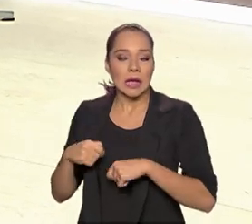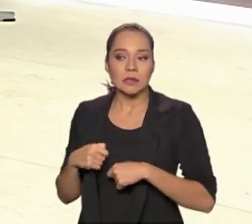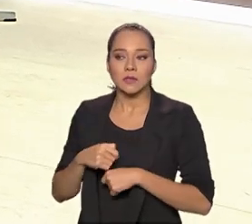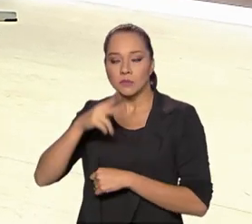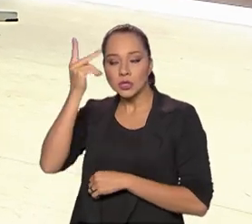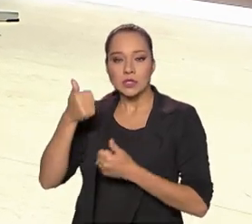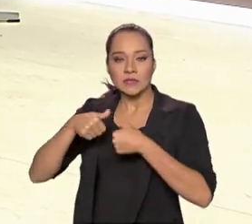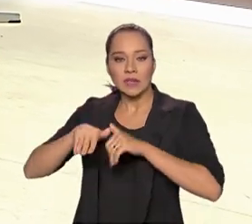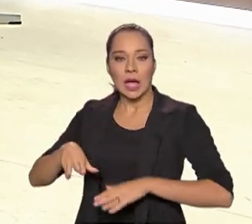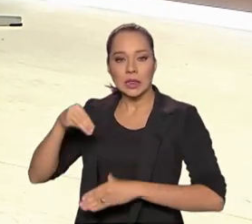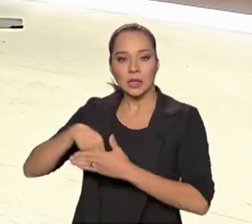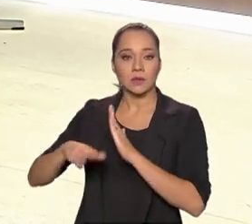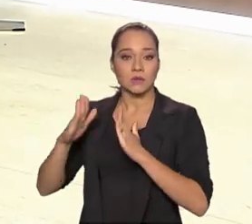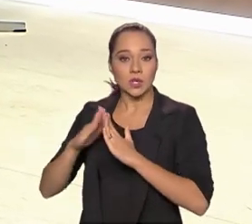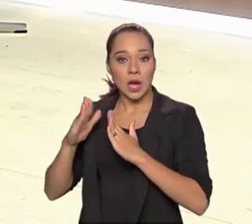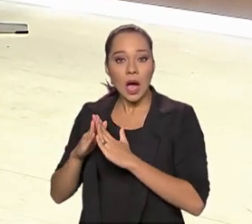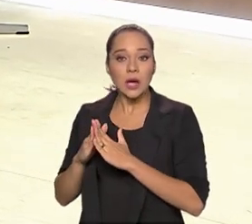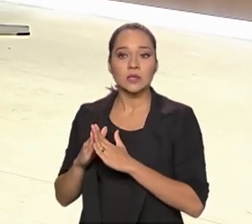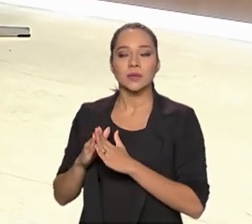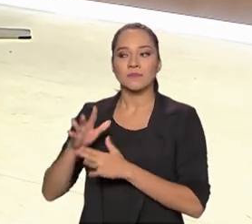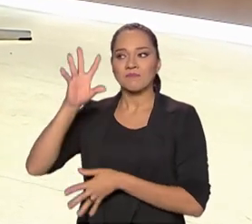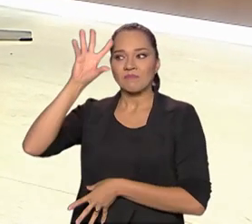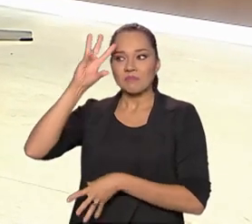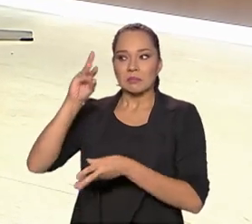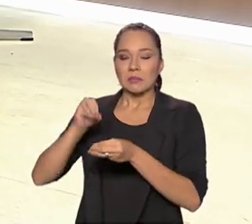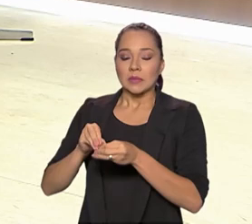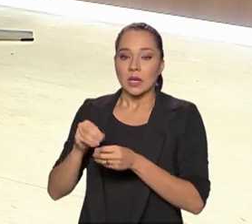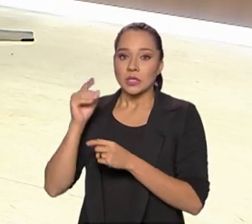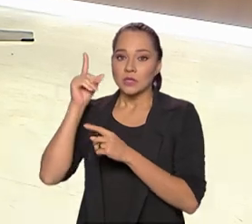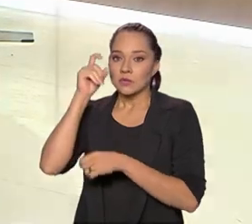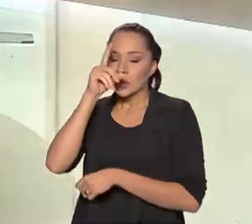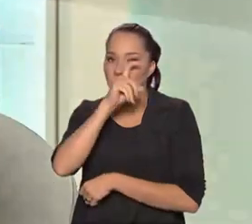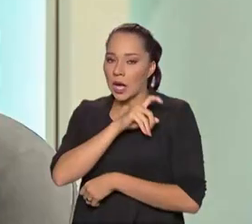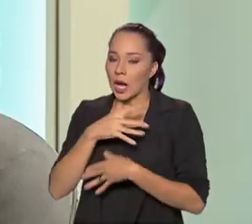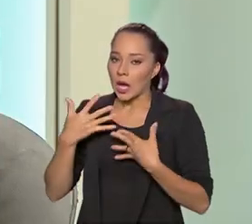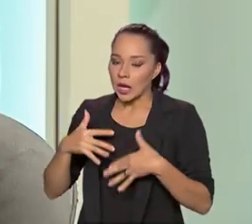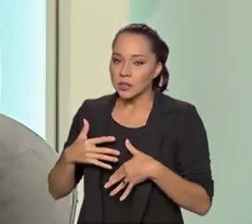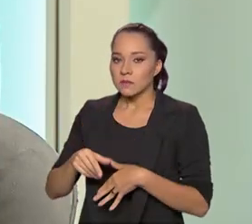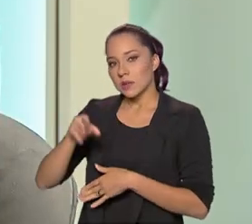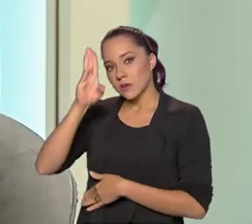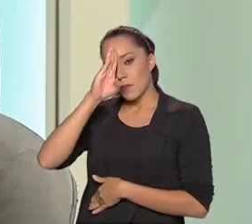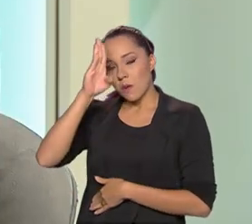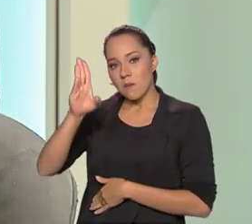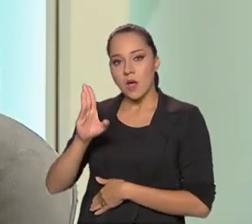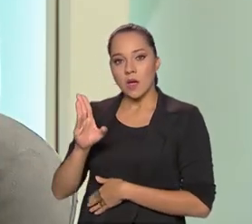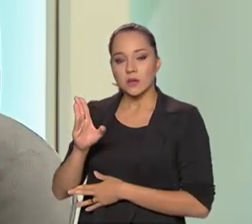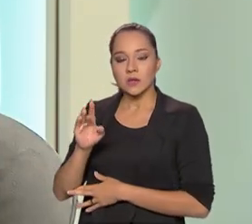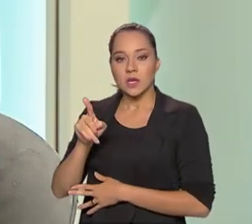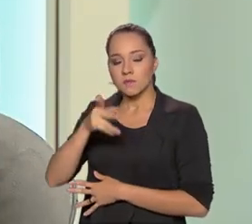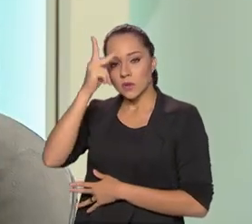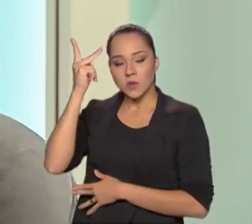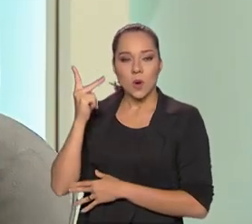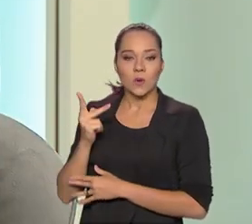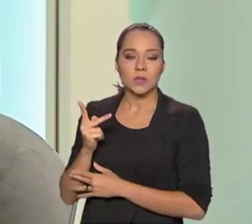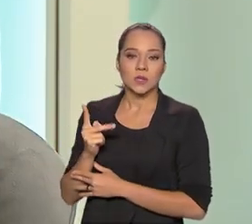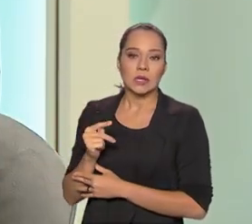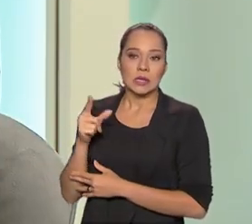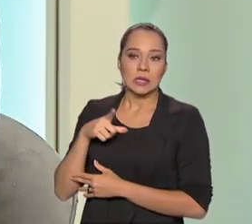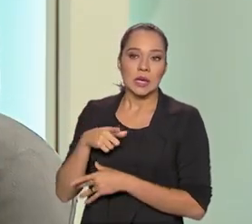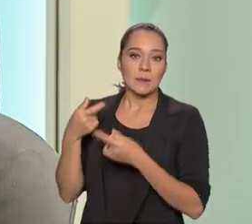as pessoas dentro de casa e compreendendo essas dificuldades, principalmente em relação àqueles contribuintes